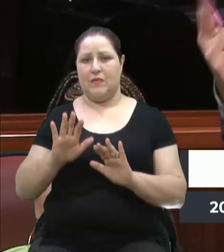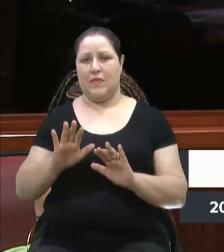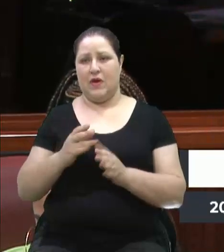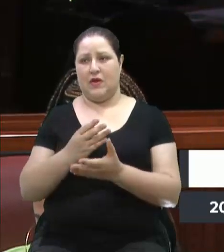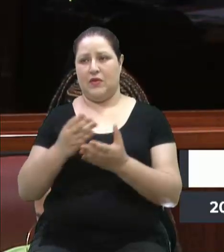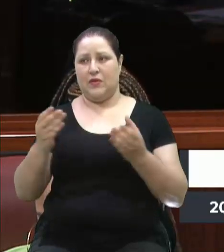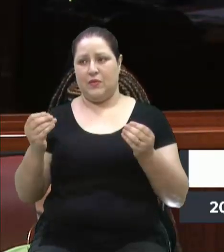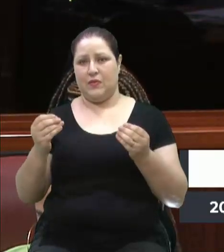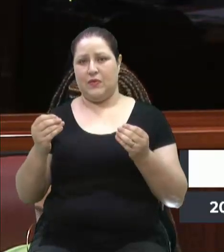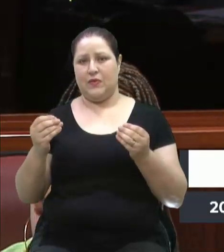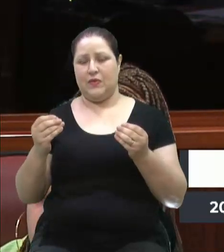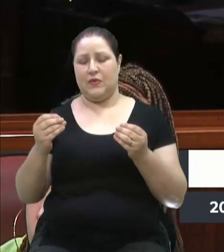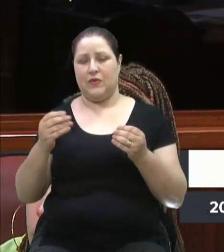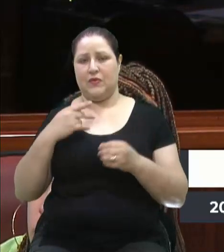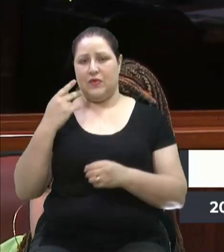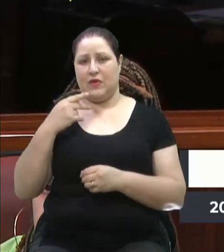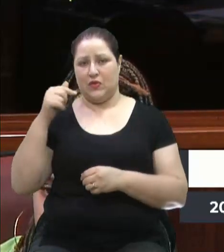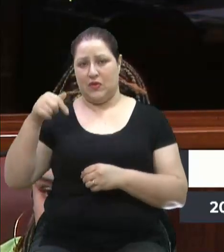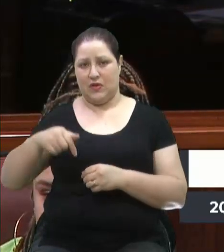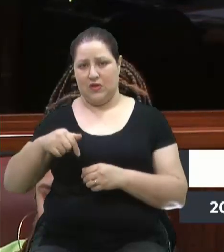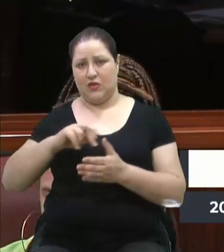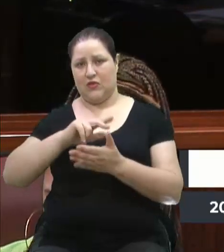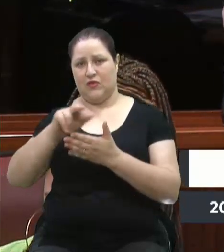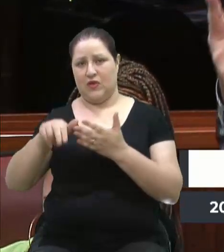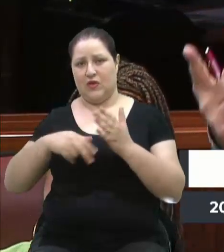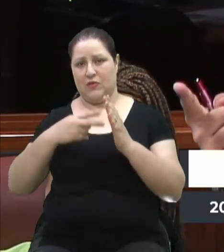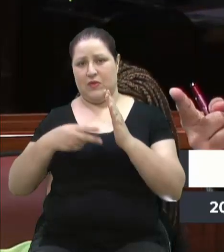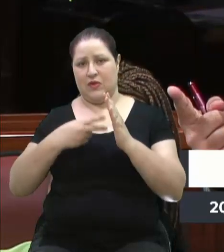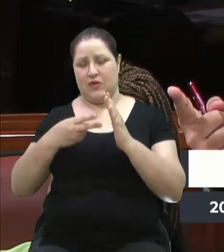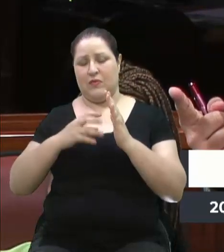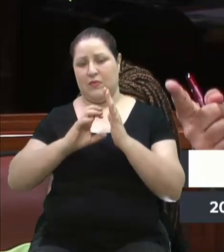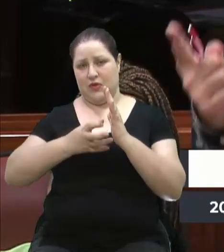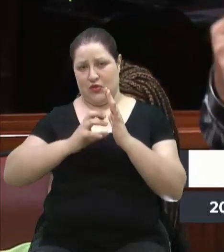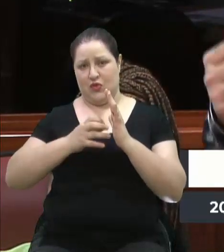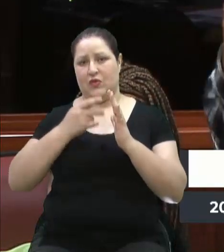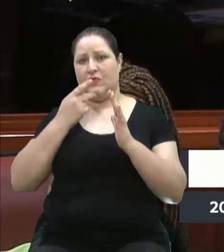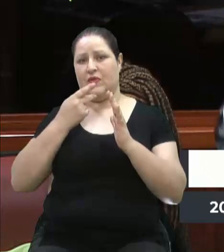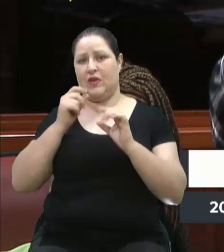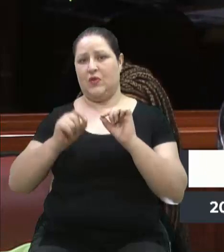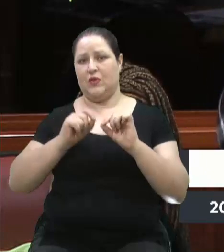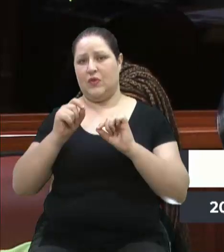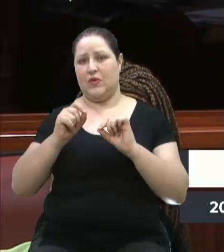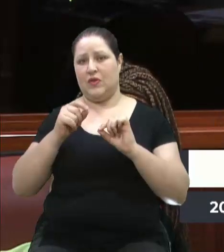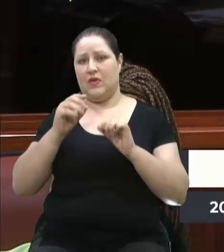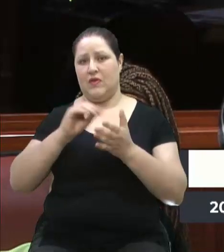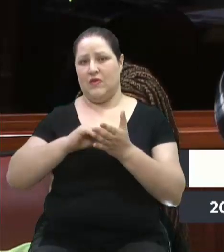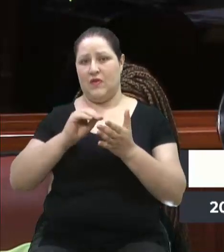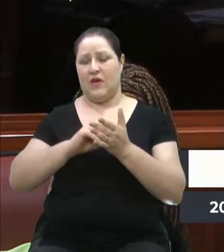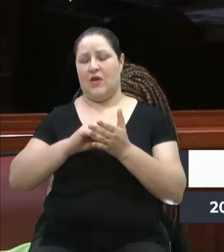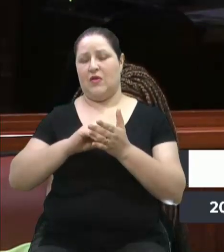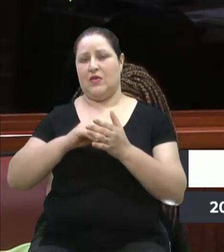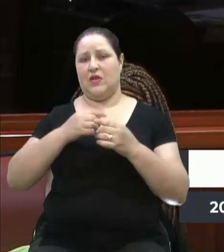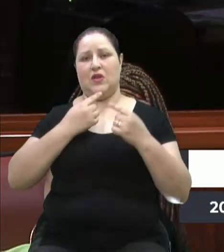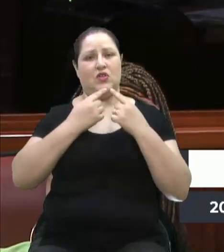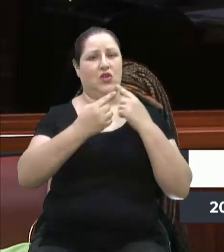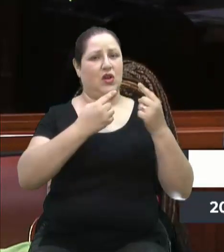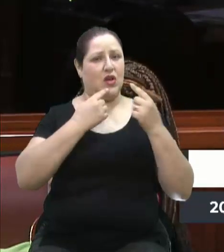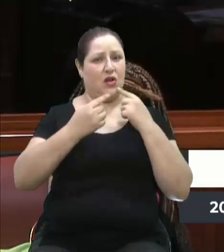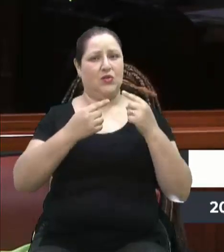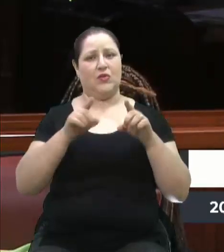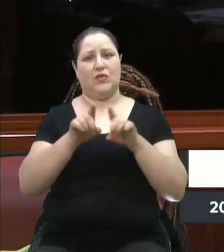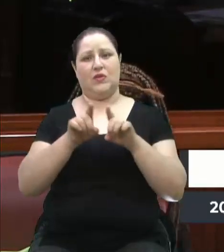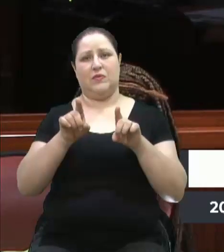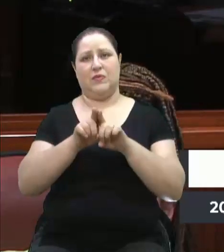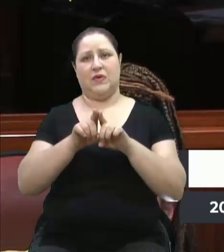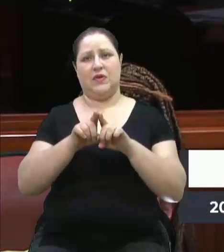promessas que são feitas e não são realizadas, e a falta de diálogo, já que a colcha é curta, tem pouco recurso